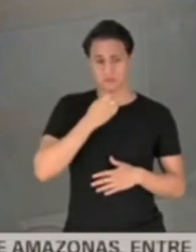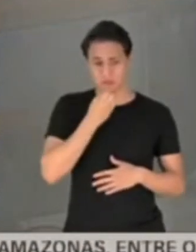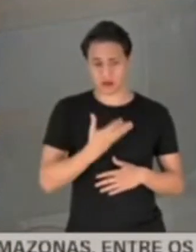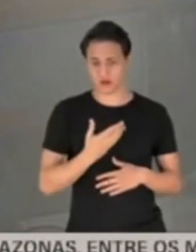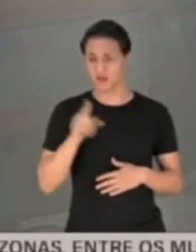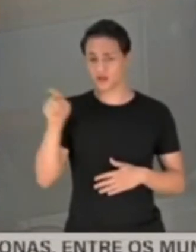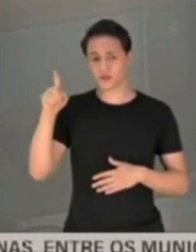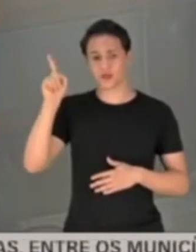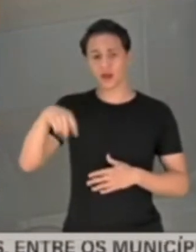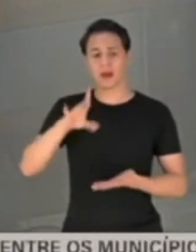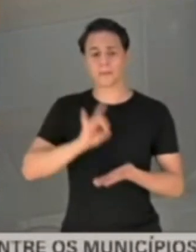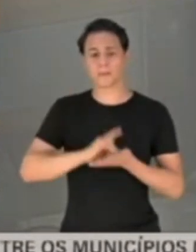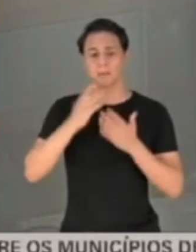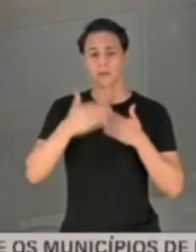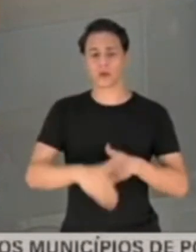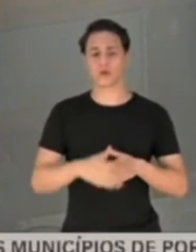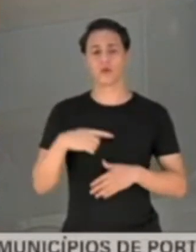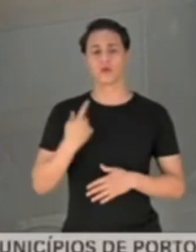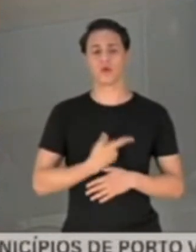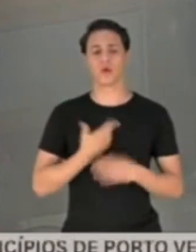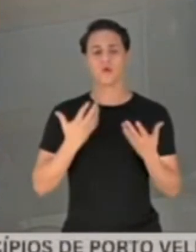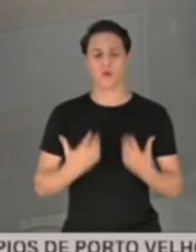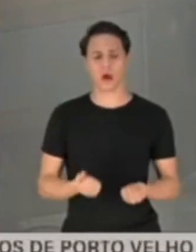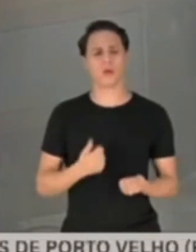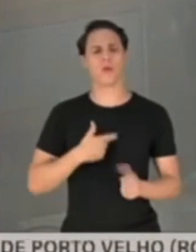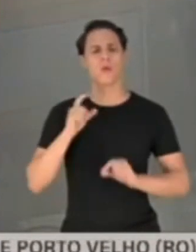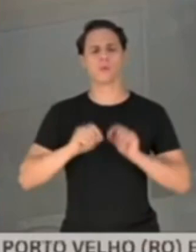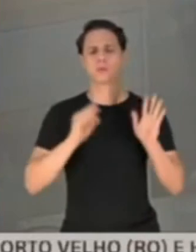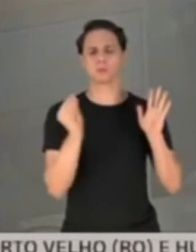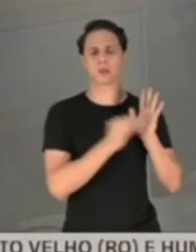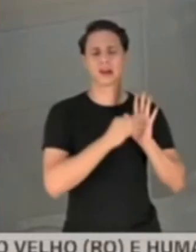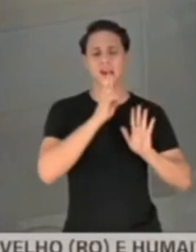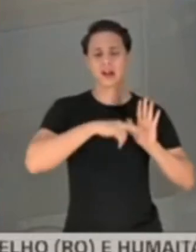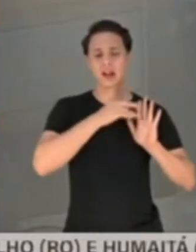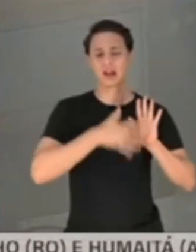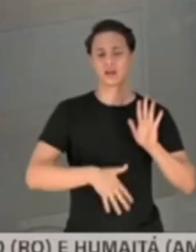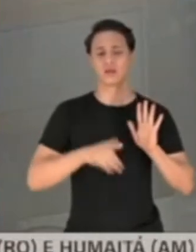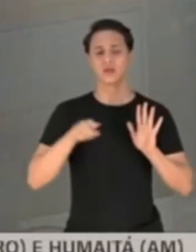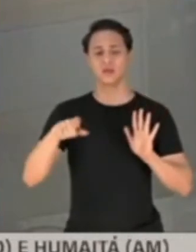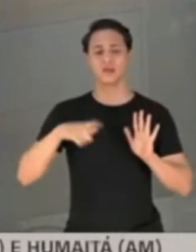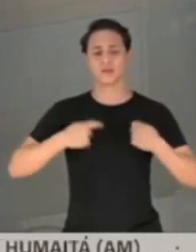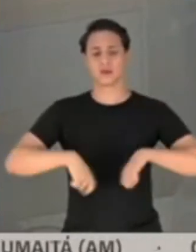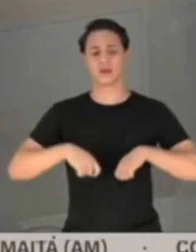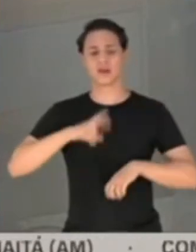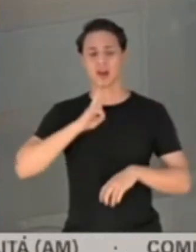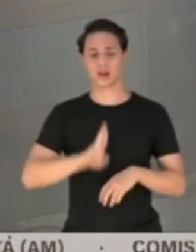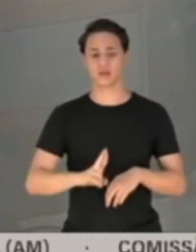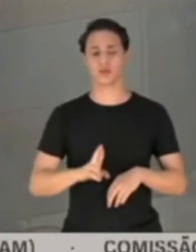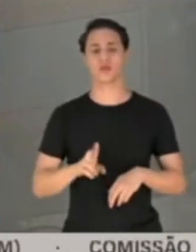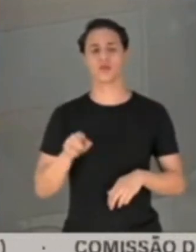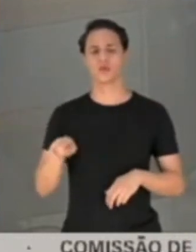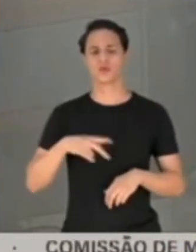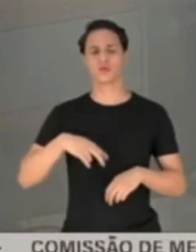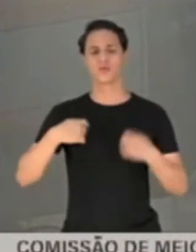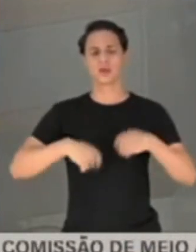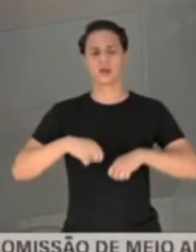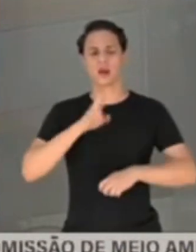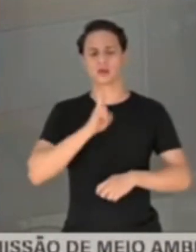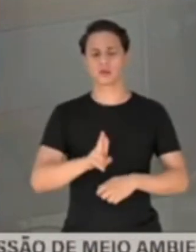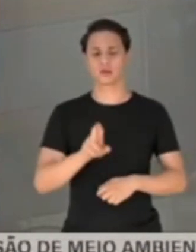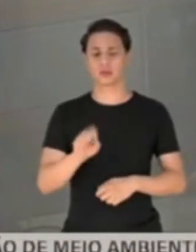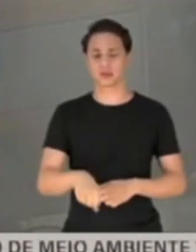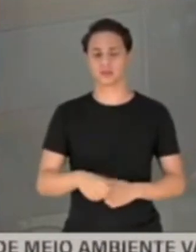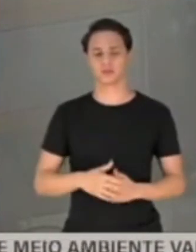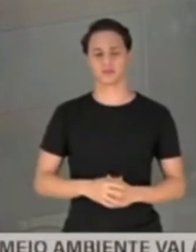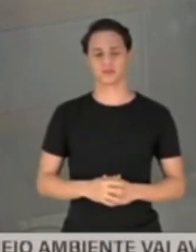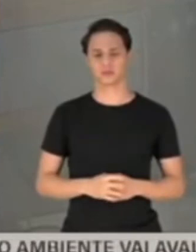é prova. E a gente vai botar isso no relatório, o senhor vai ter que responder. O senhor vai ter que responder.